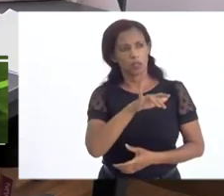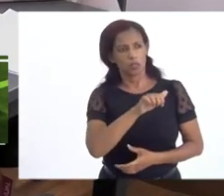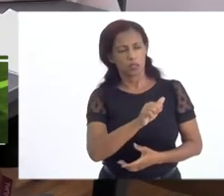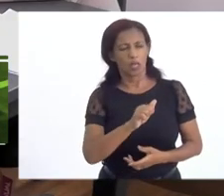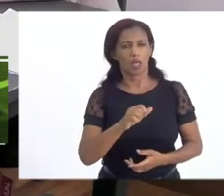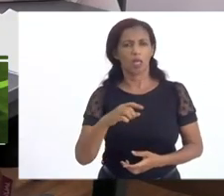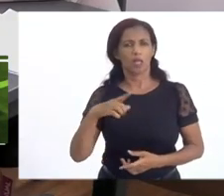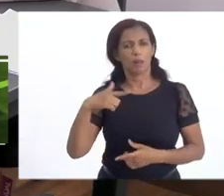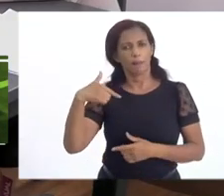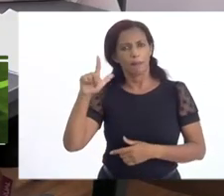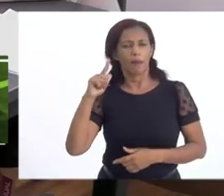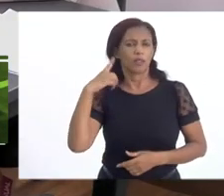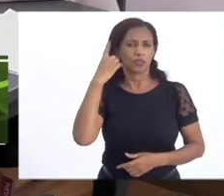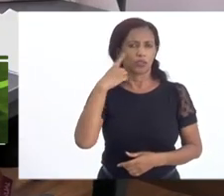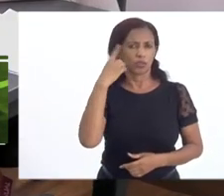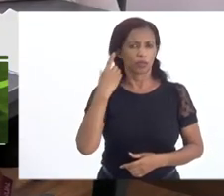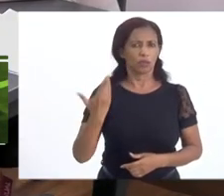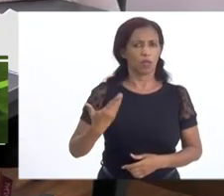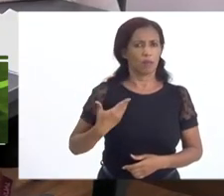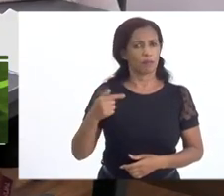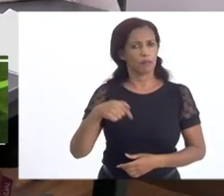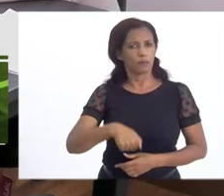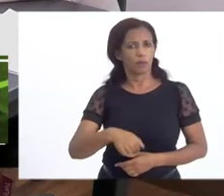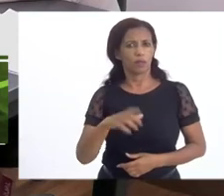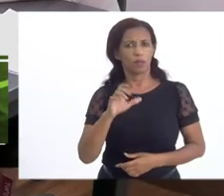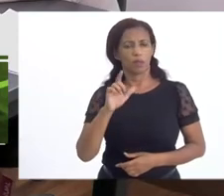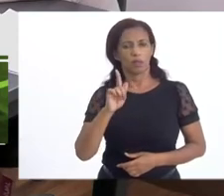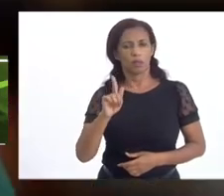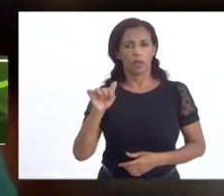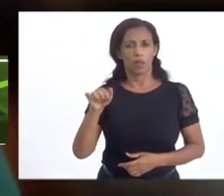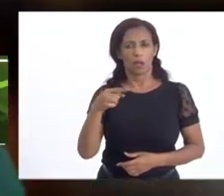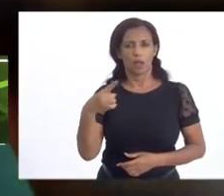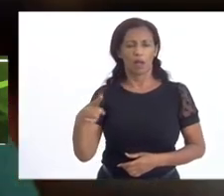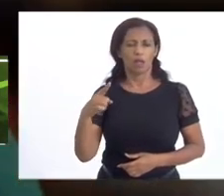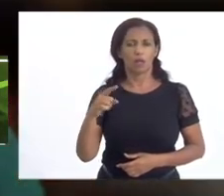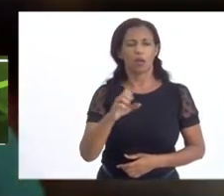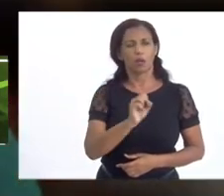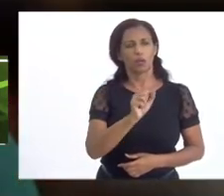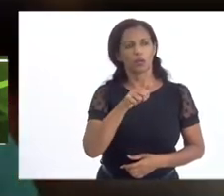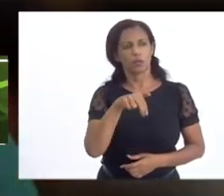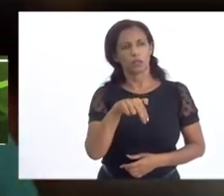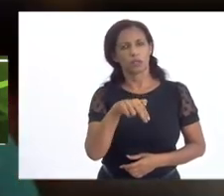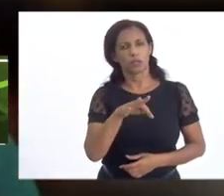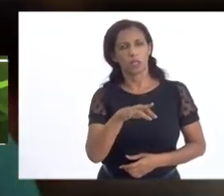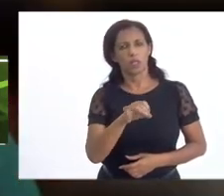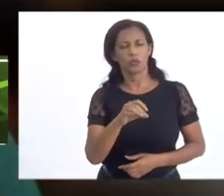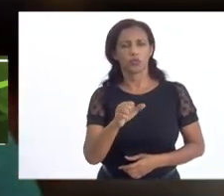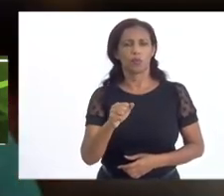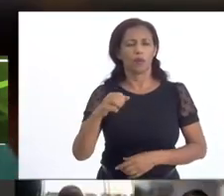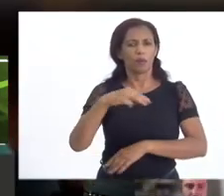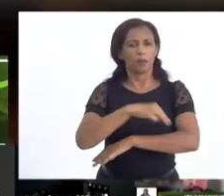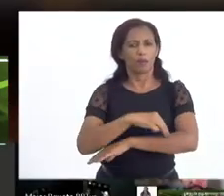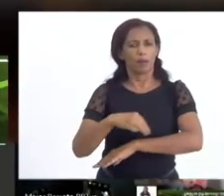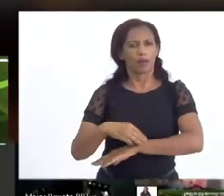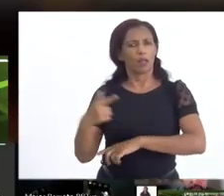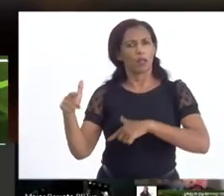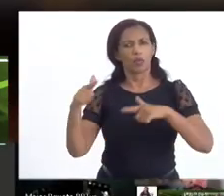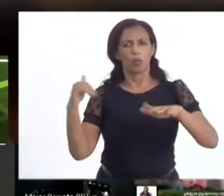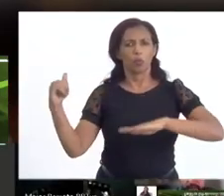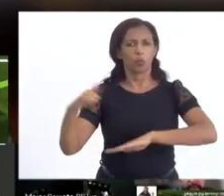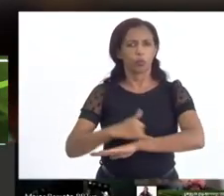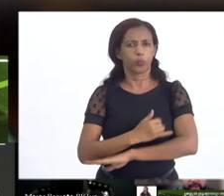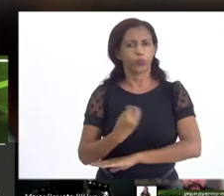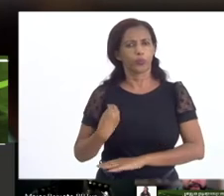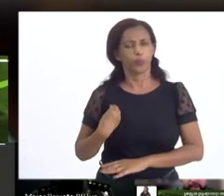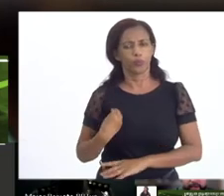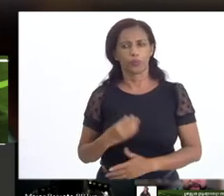deputados presentes, colegas aqui do Galeão, Santos Dumont, do aeroporto de Macaé, demais aeroportos